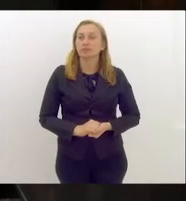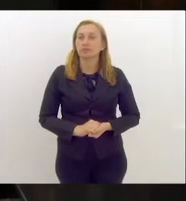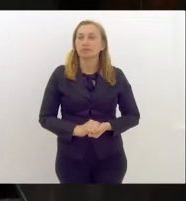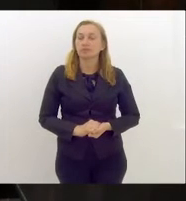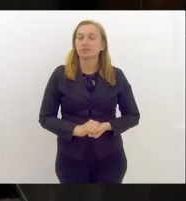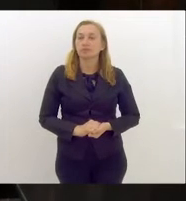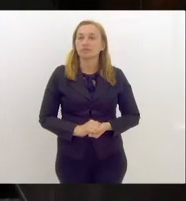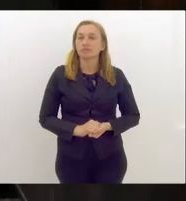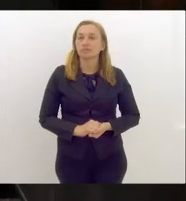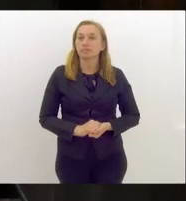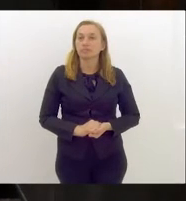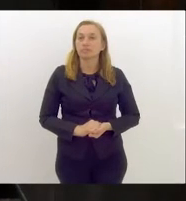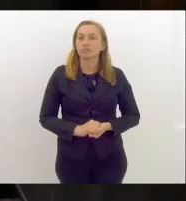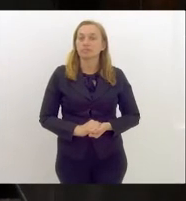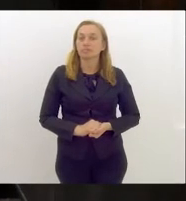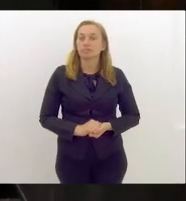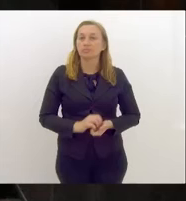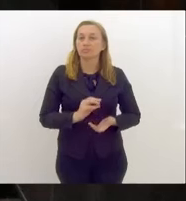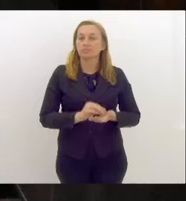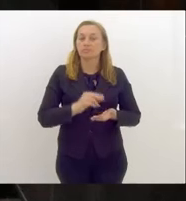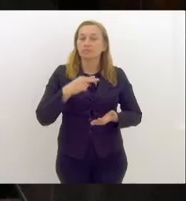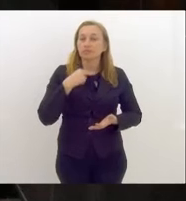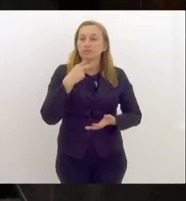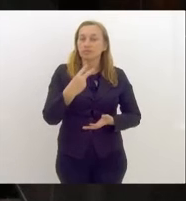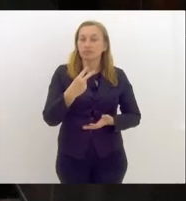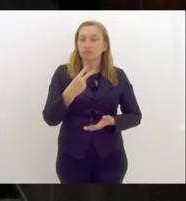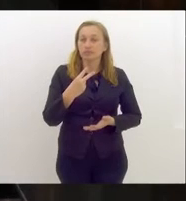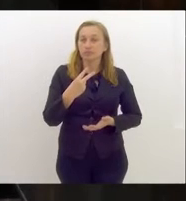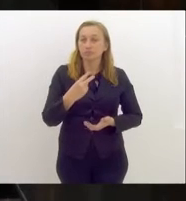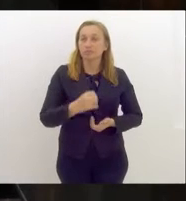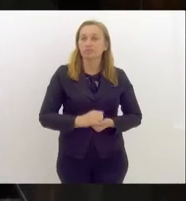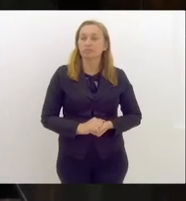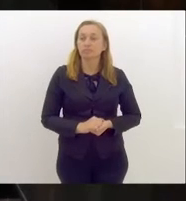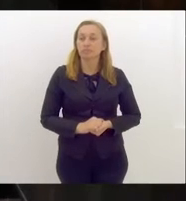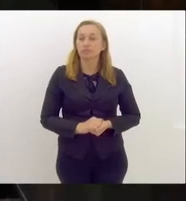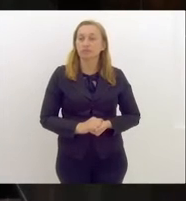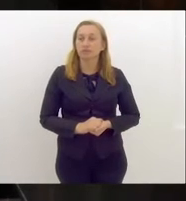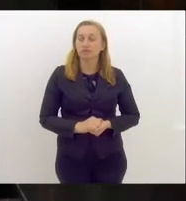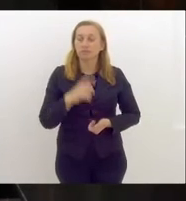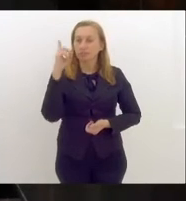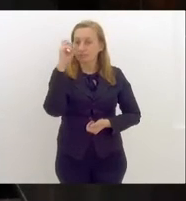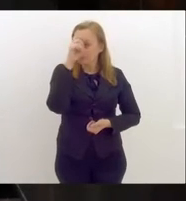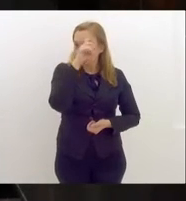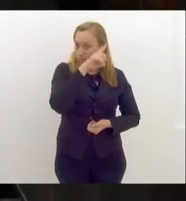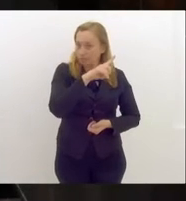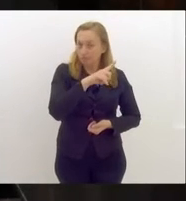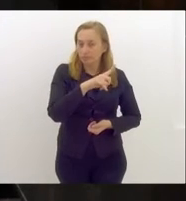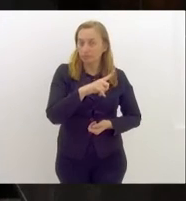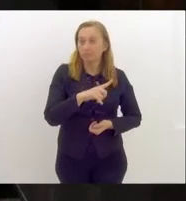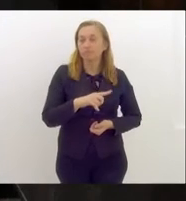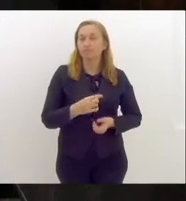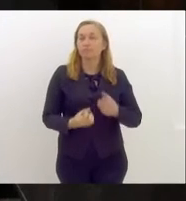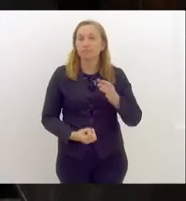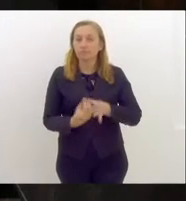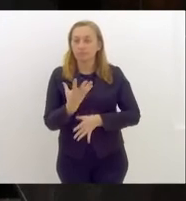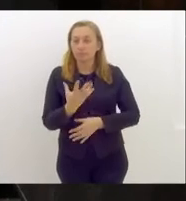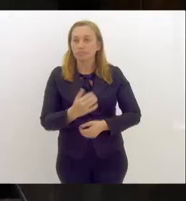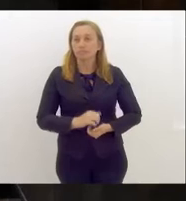ausência de uma voz no nosso nosso Cancioneiro de difícil reprodução